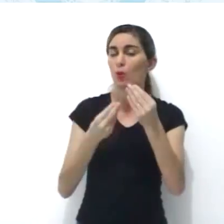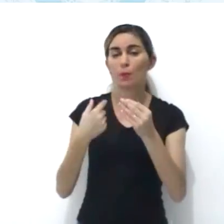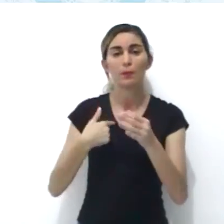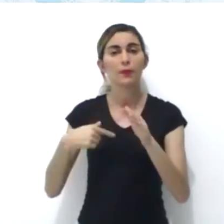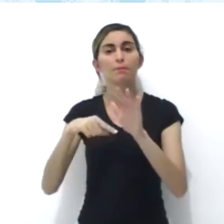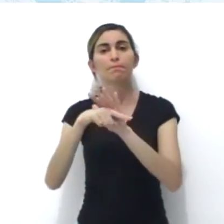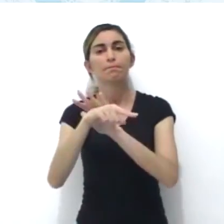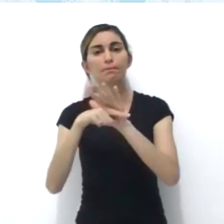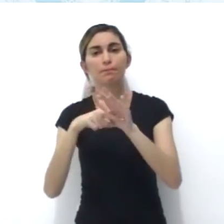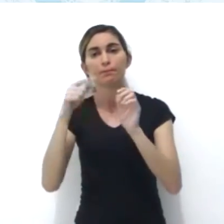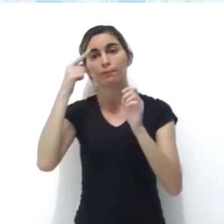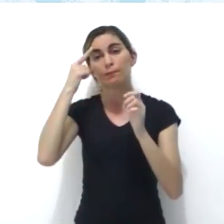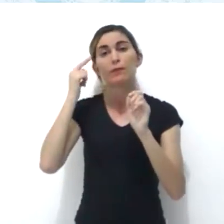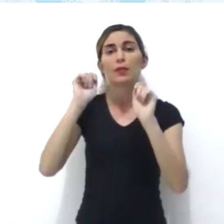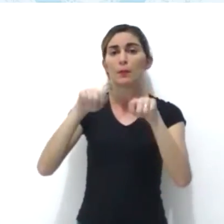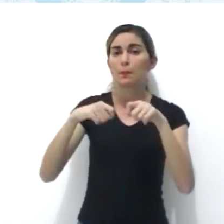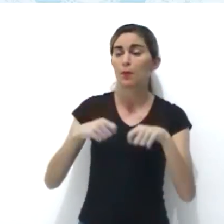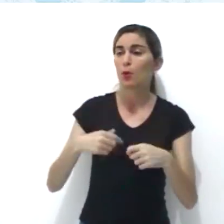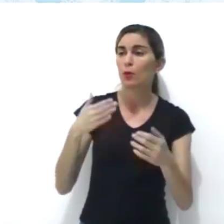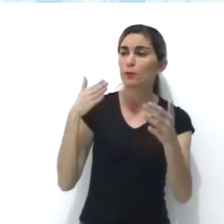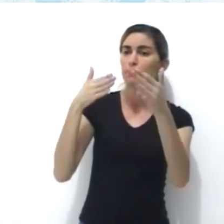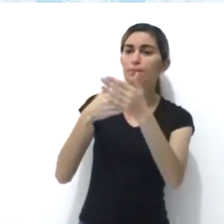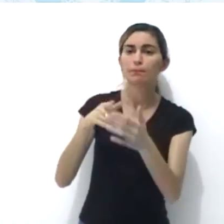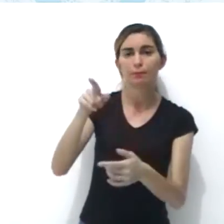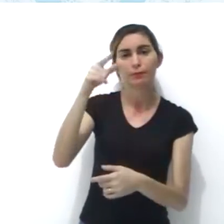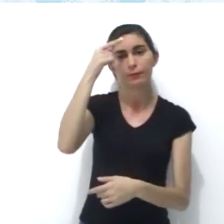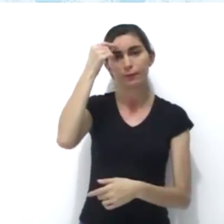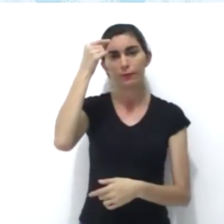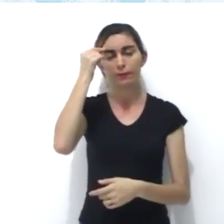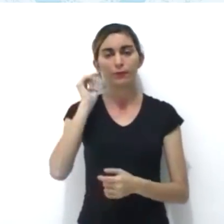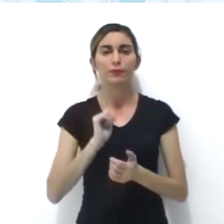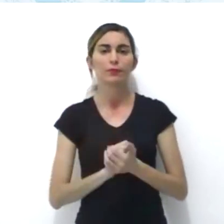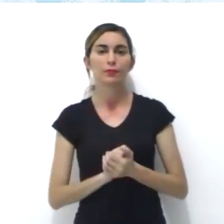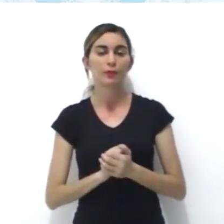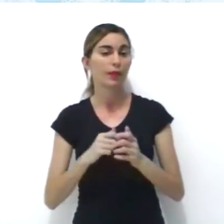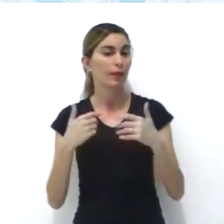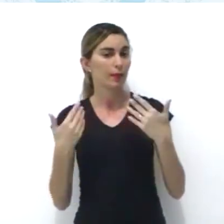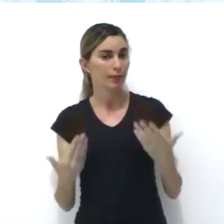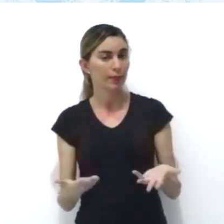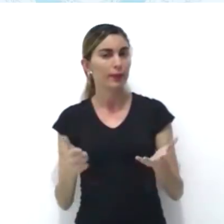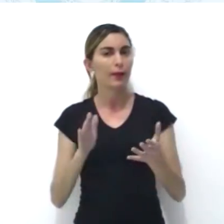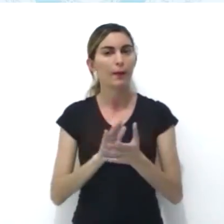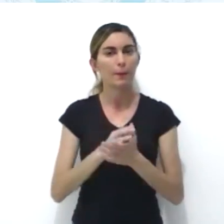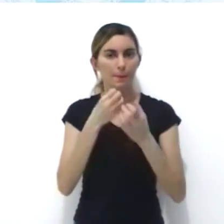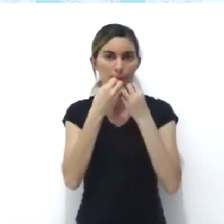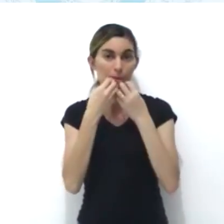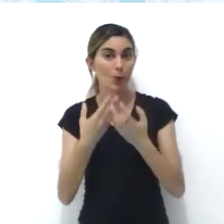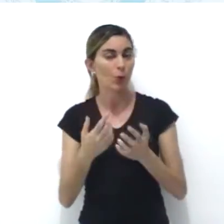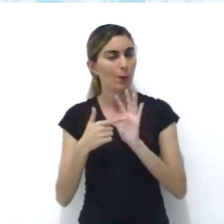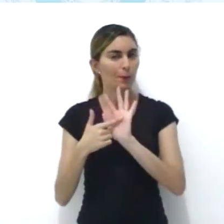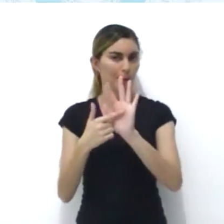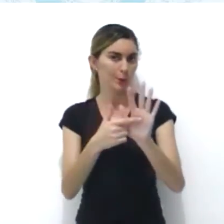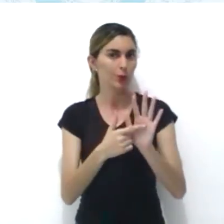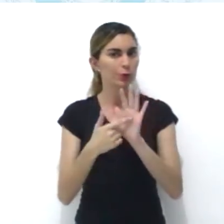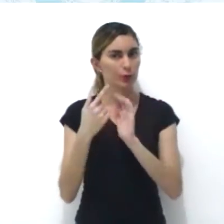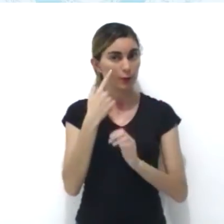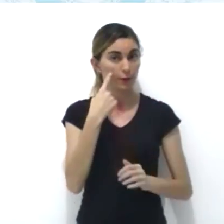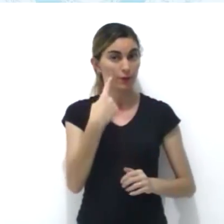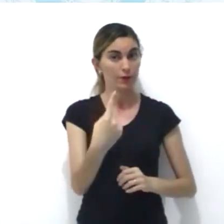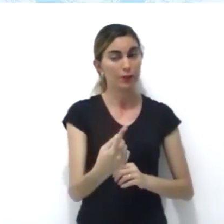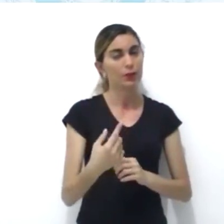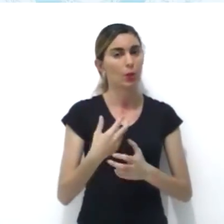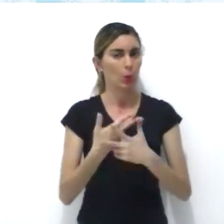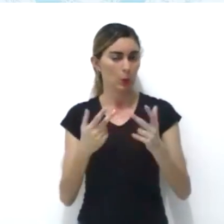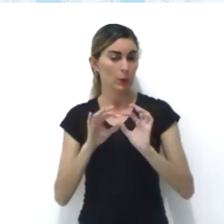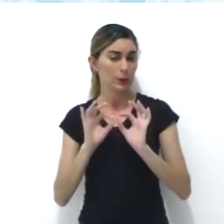que a sua pesquisa ali ela pode se estender até a universidade. Aí vem a parte boa, deixa eu mostrar a